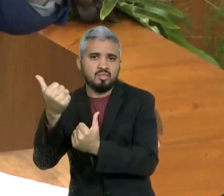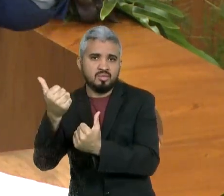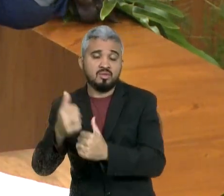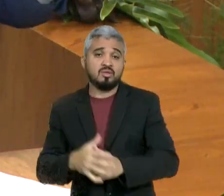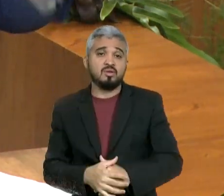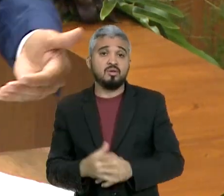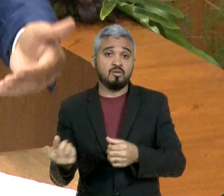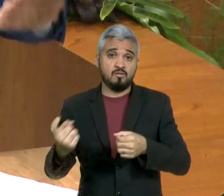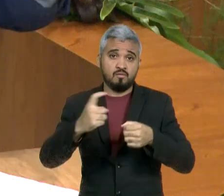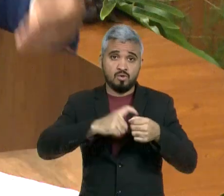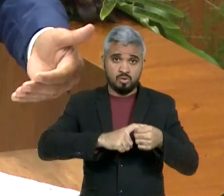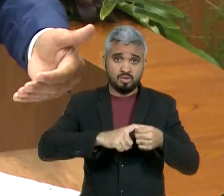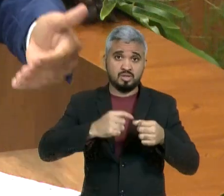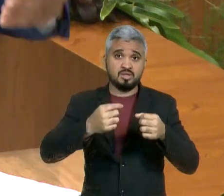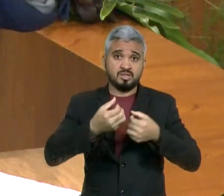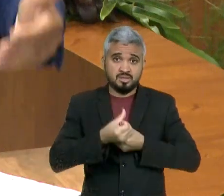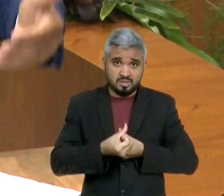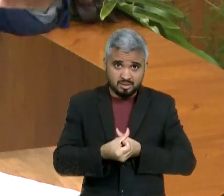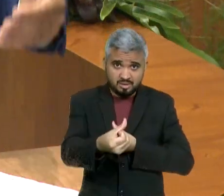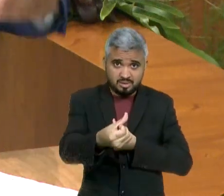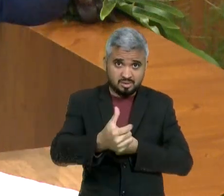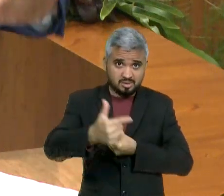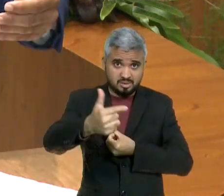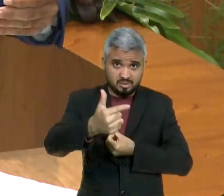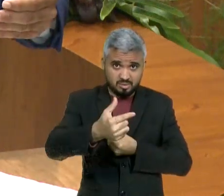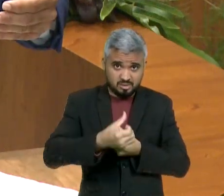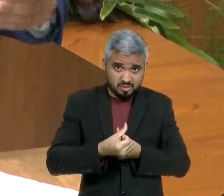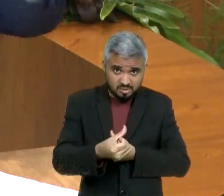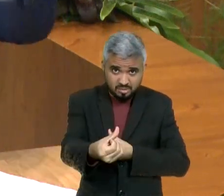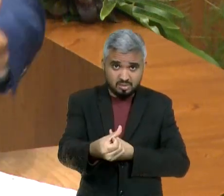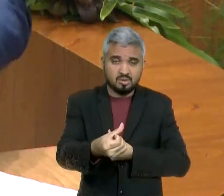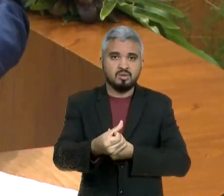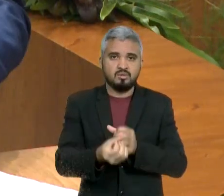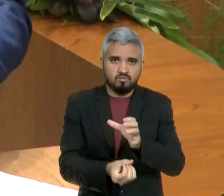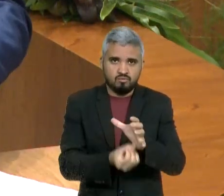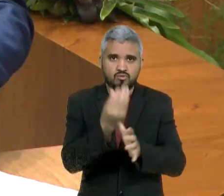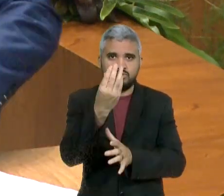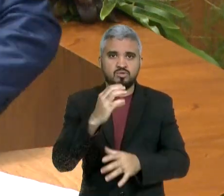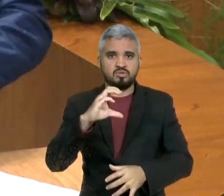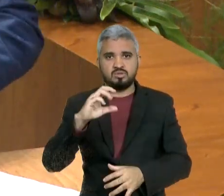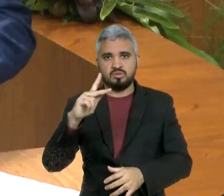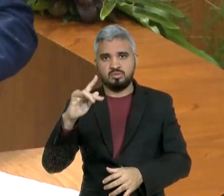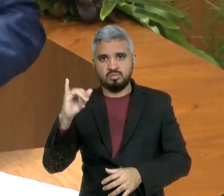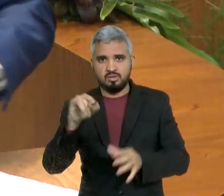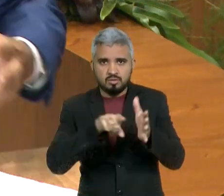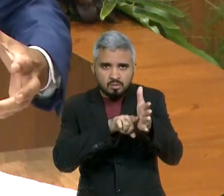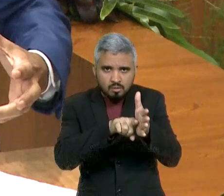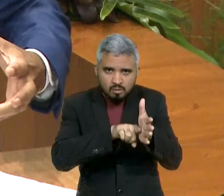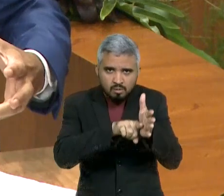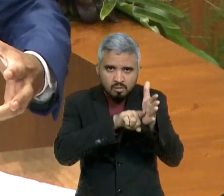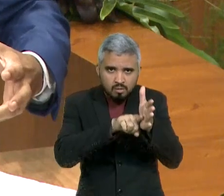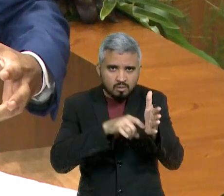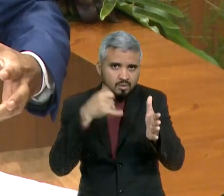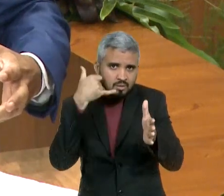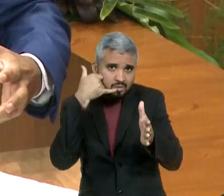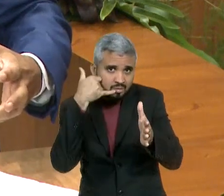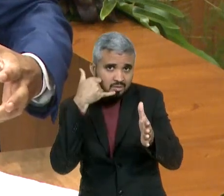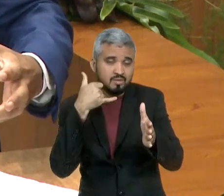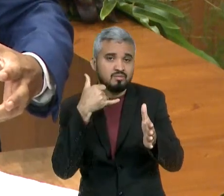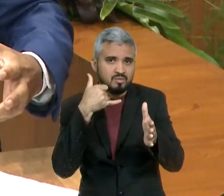possamos iniciar, instaurar a CPI da telefonia. Qual o objetivo? Identificar os principais